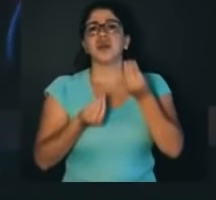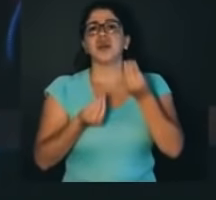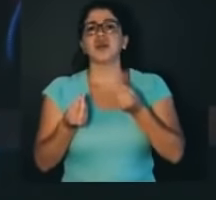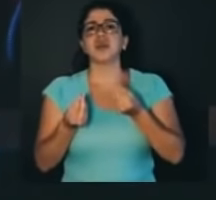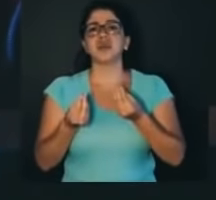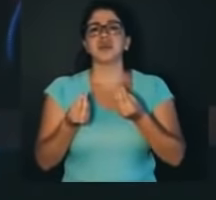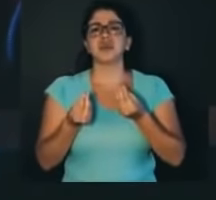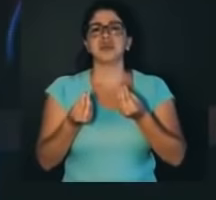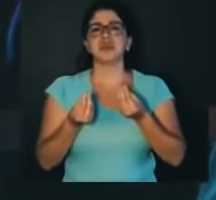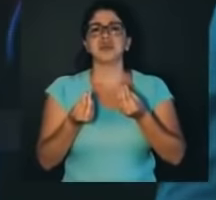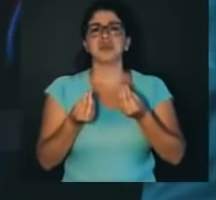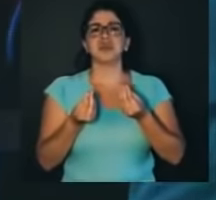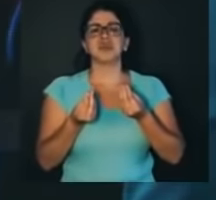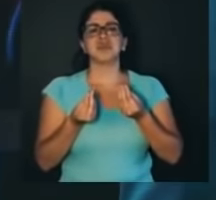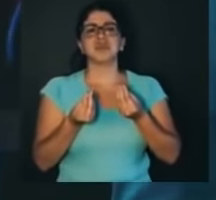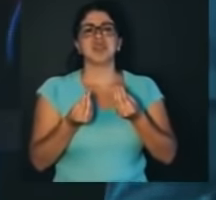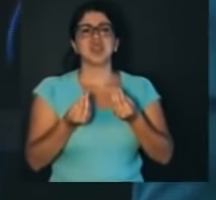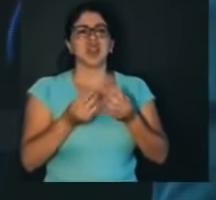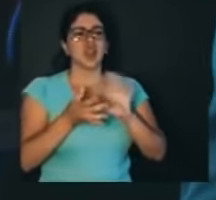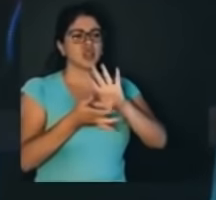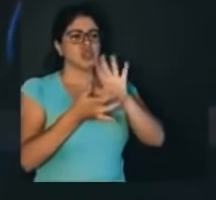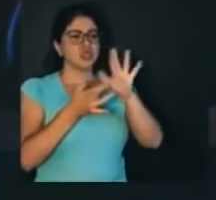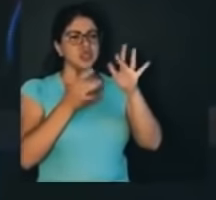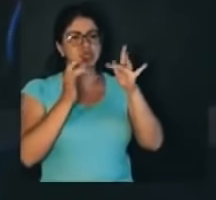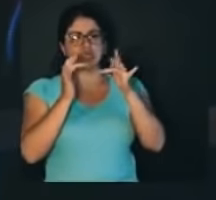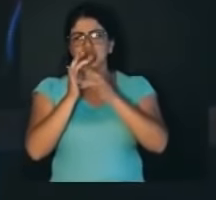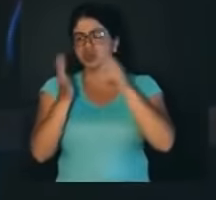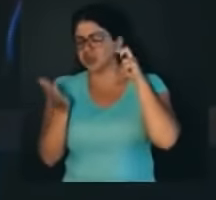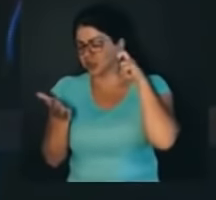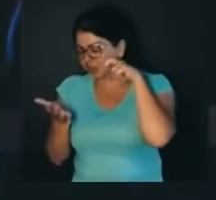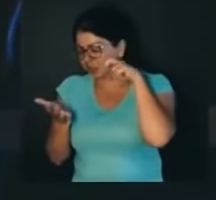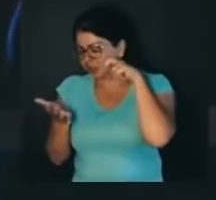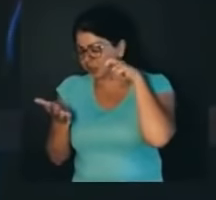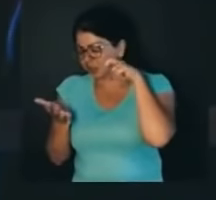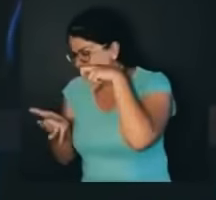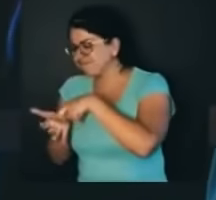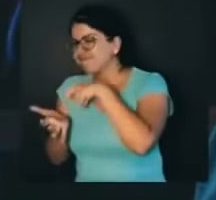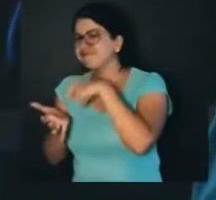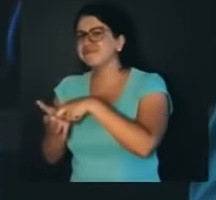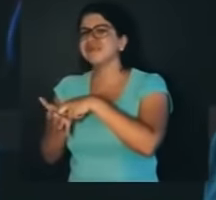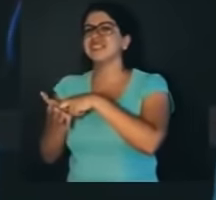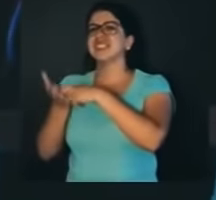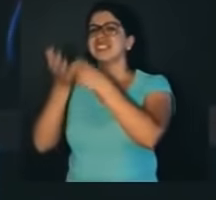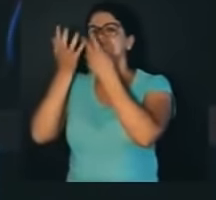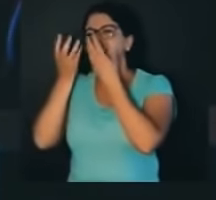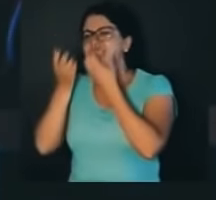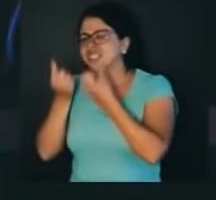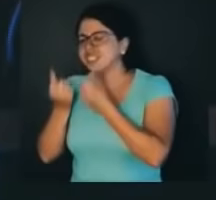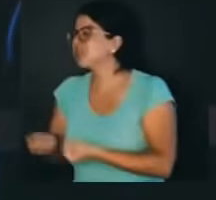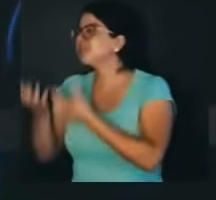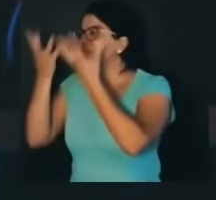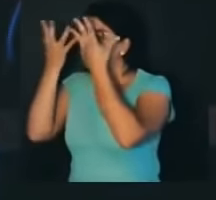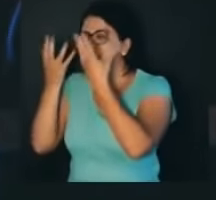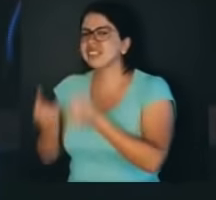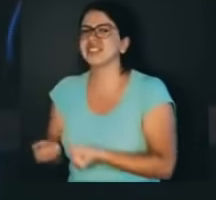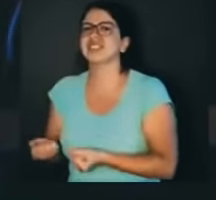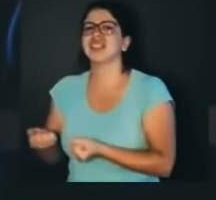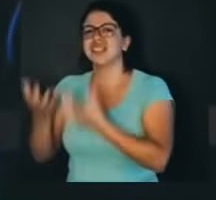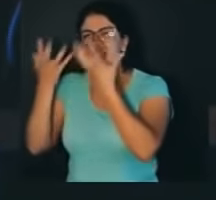da cruz, de joelhos, negue, negue, não aceite, não aceite, e quebre em Cristo